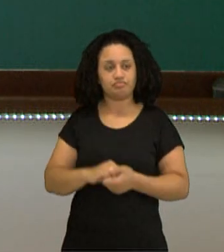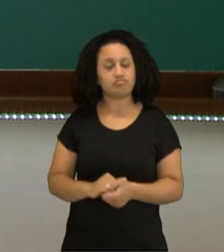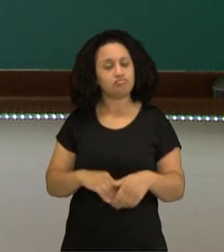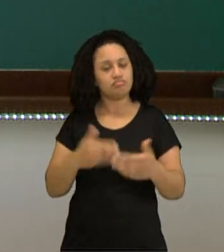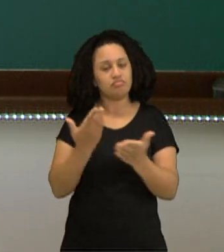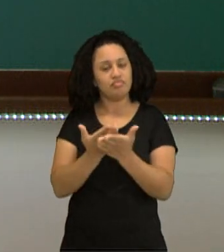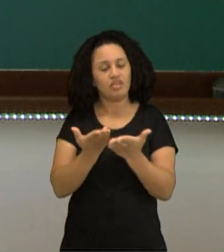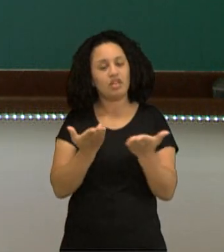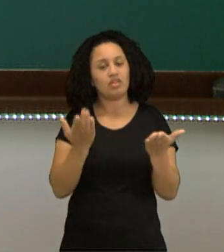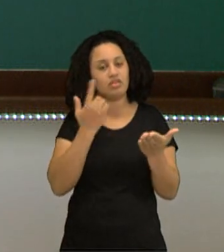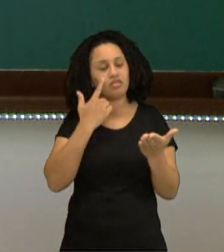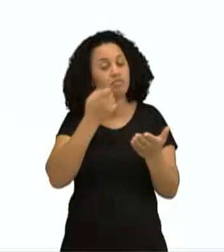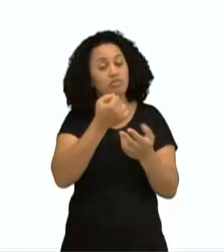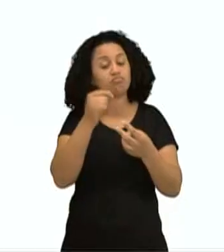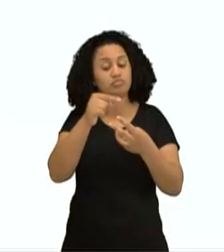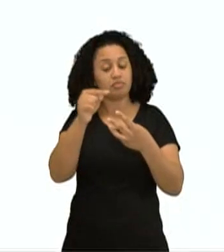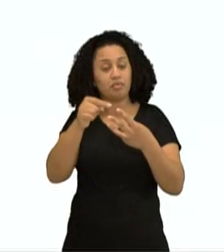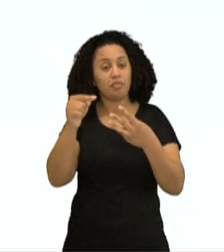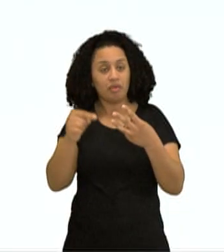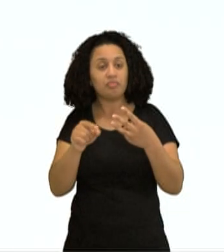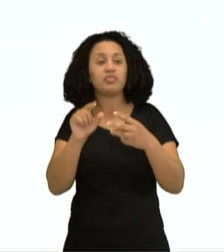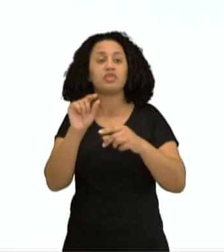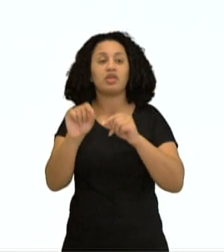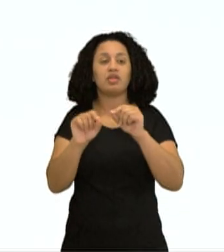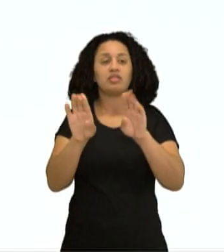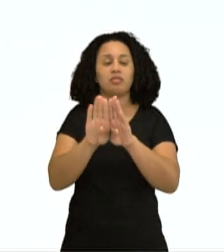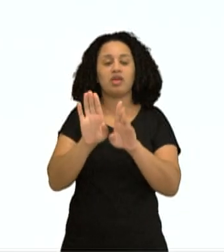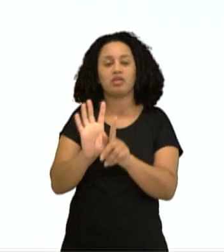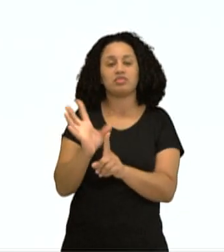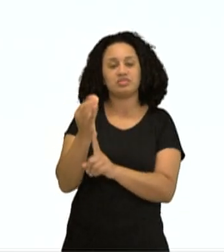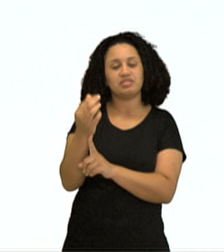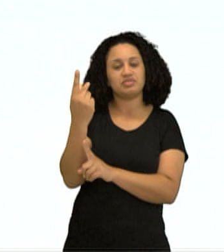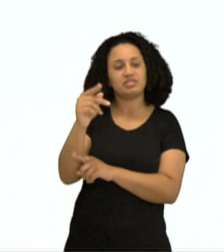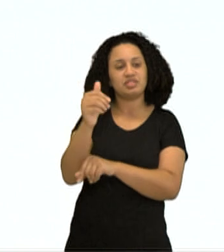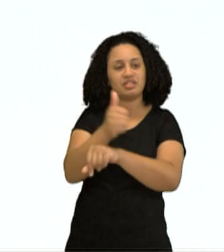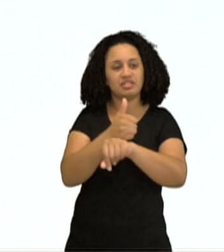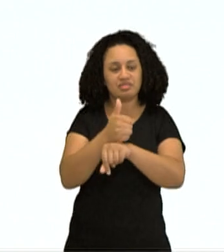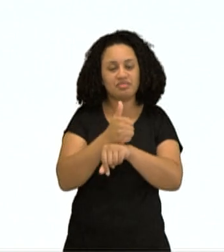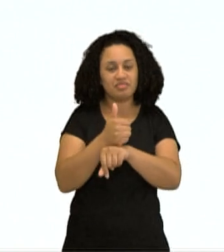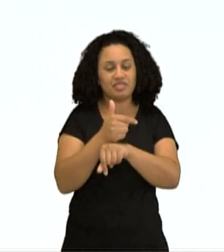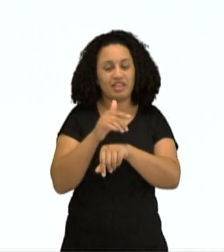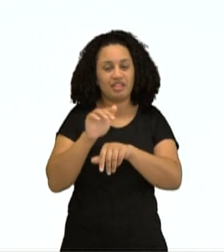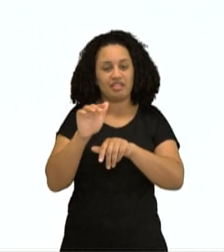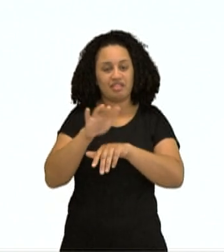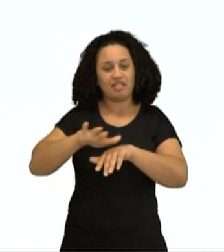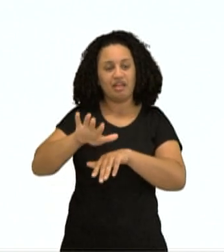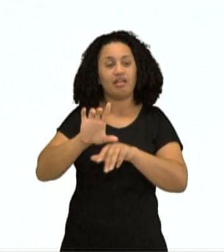Nesta aula vimos o que é happening, artistas pioneiros do happening e também vimos o que é o flash mob e suas